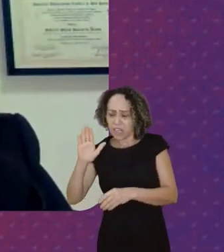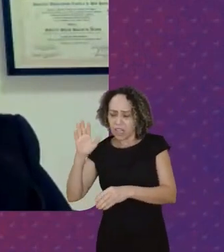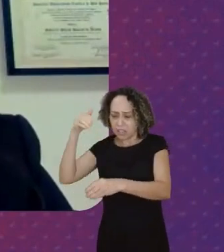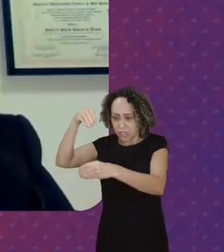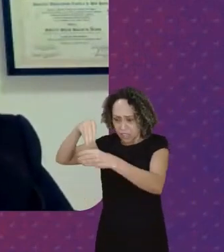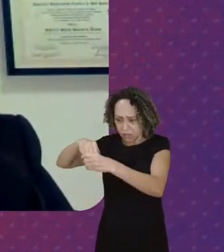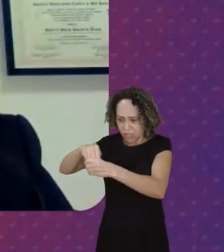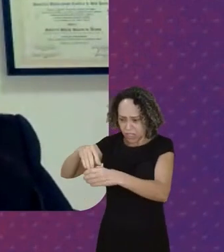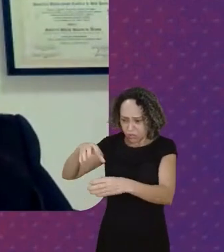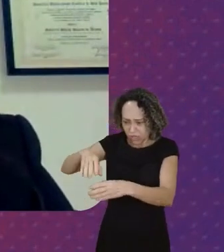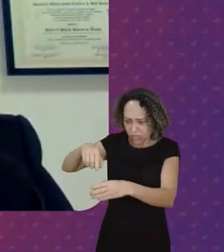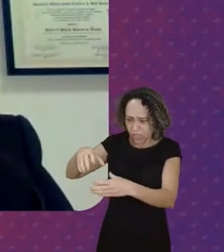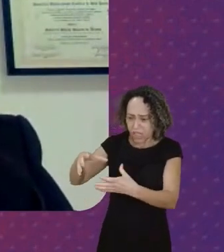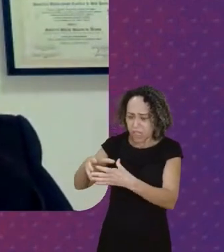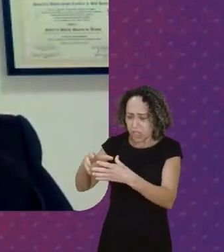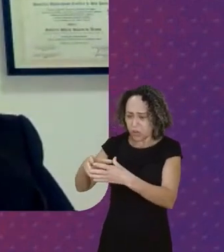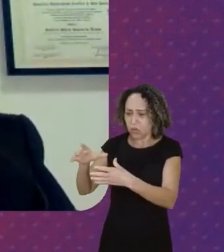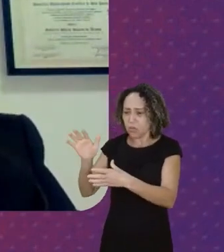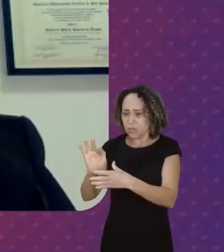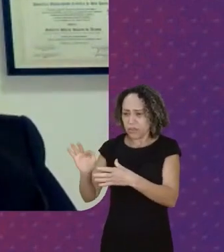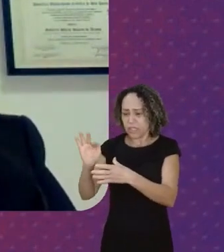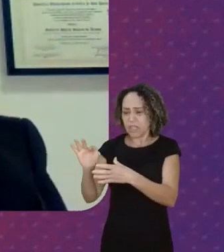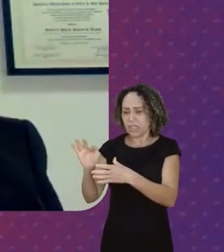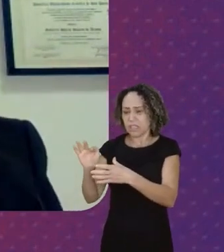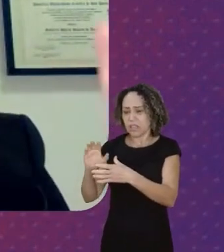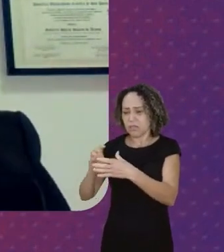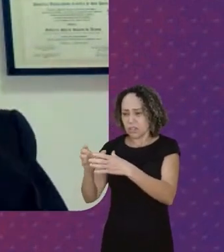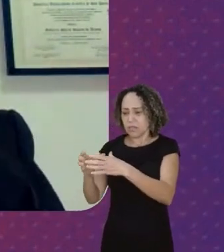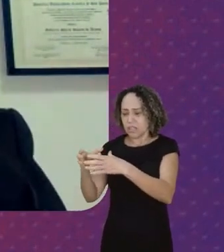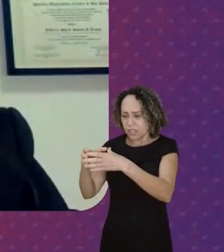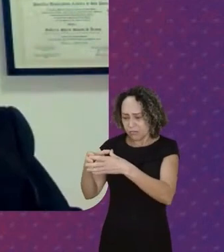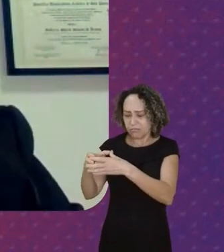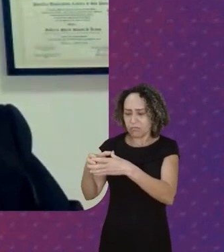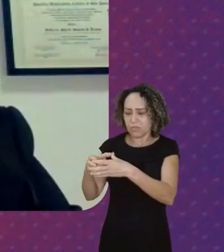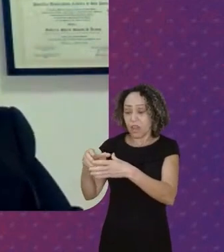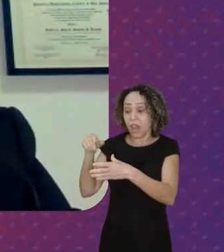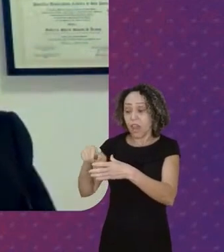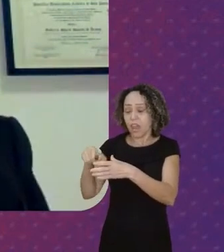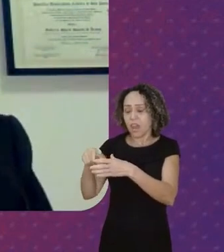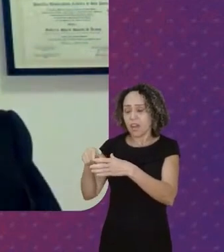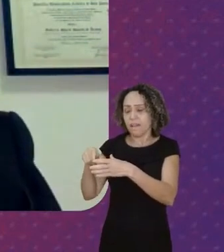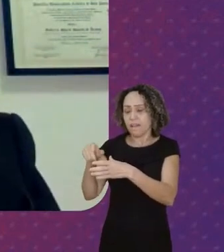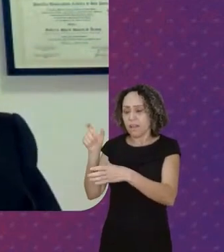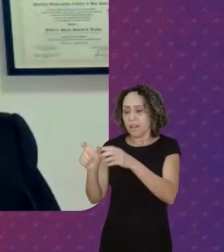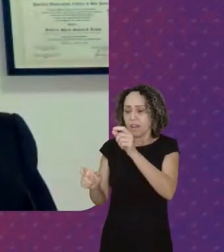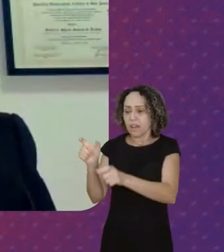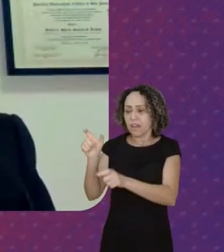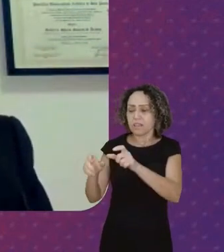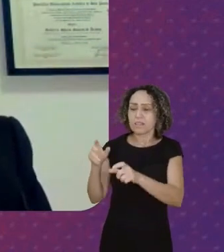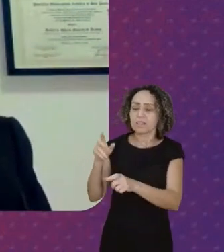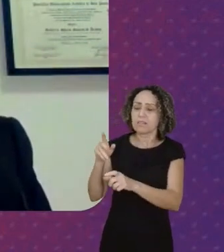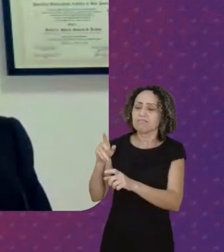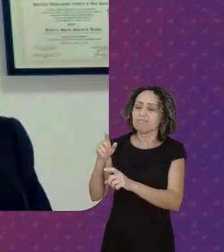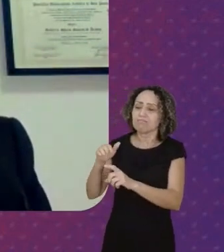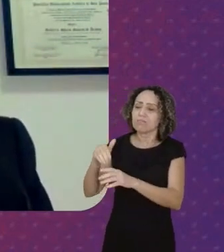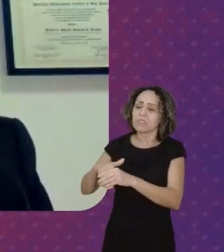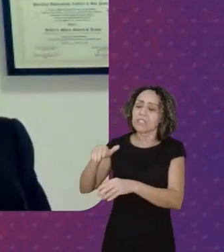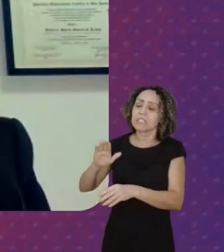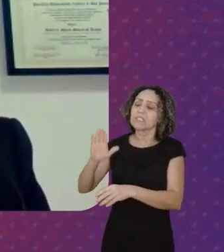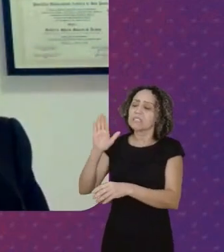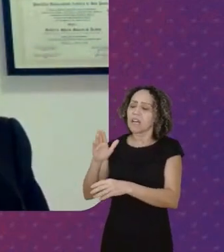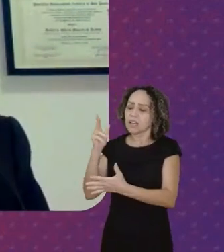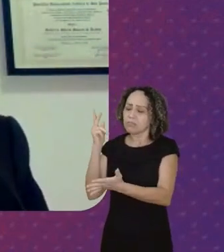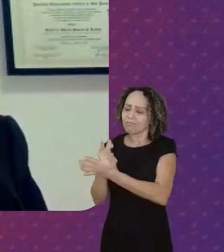federação, essas candidatas e esses candidatos vão seguir esse estatuto único, essa ideologia, e